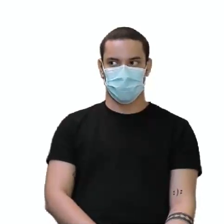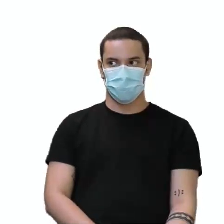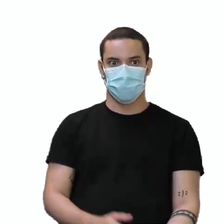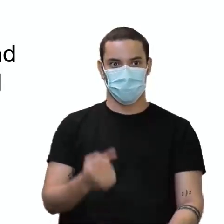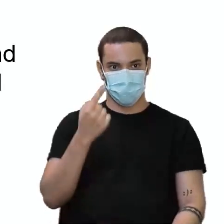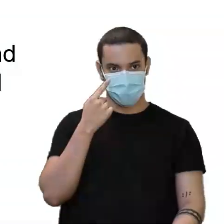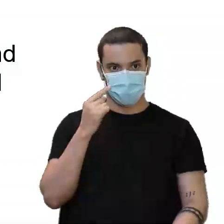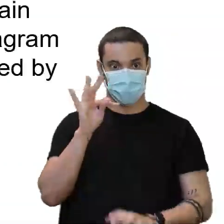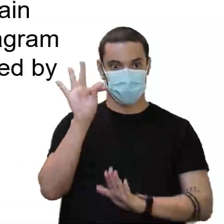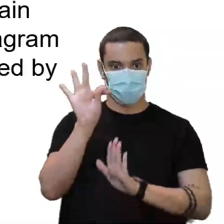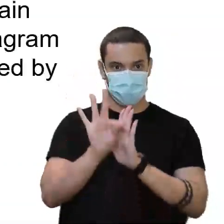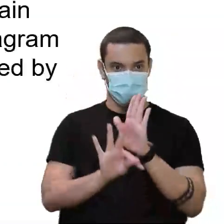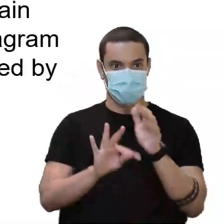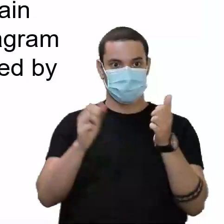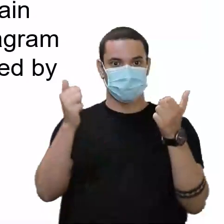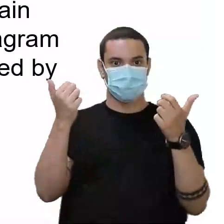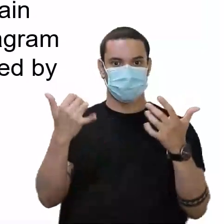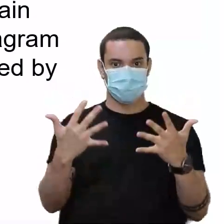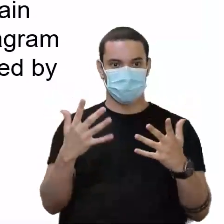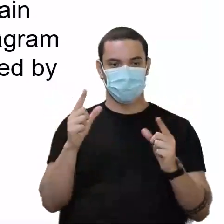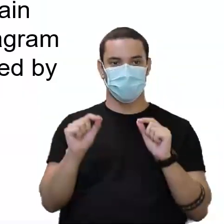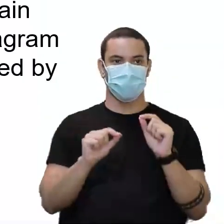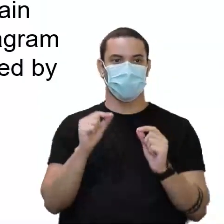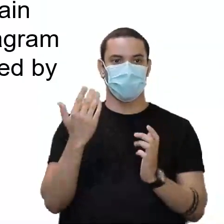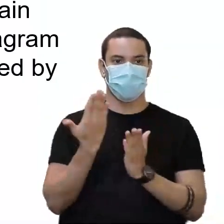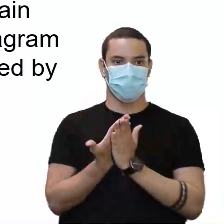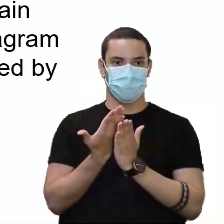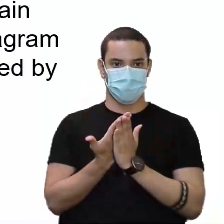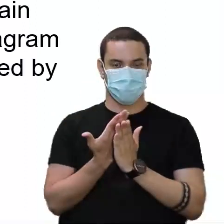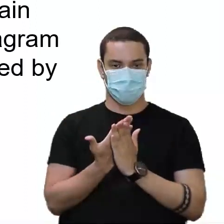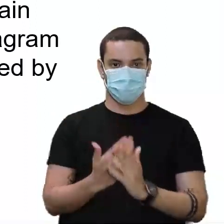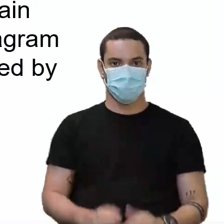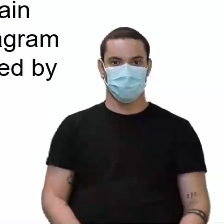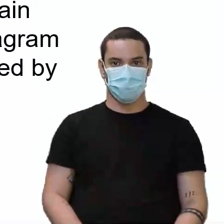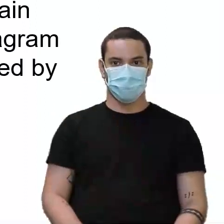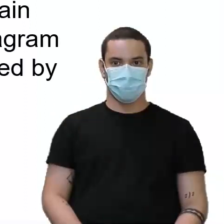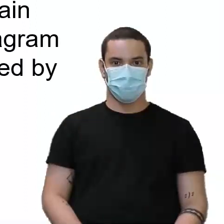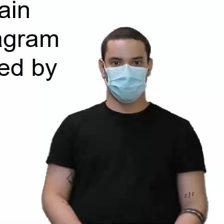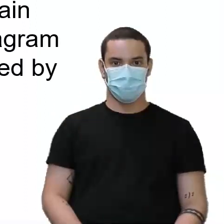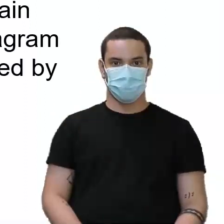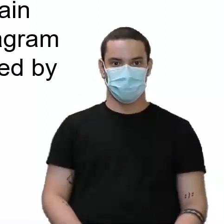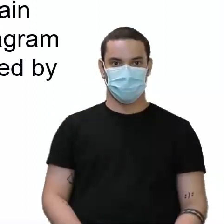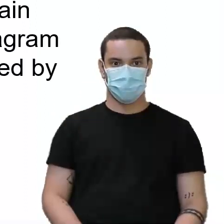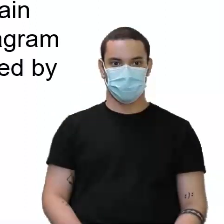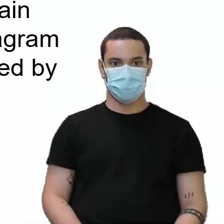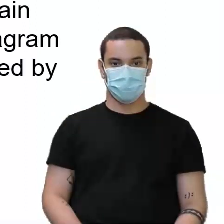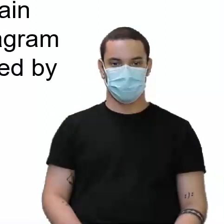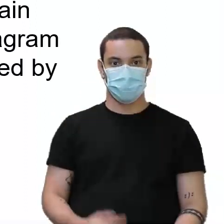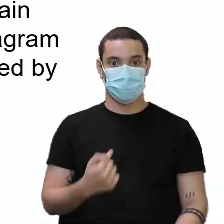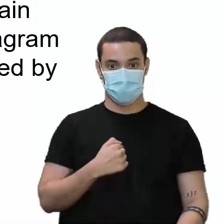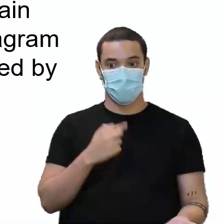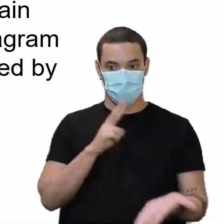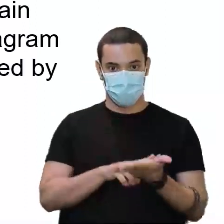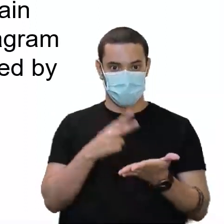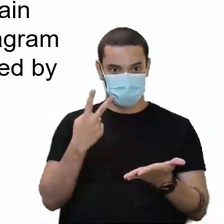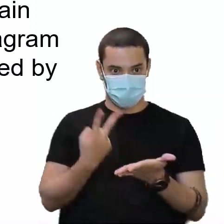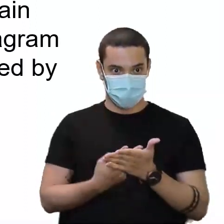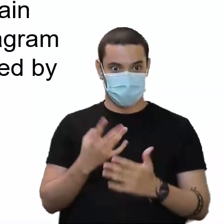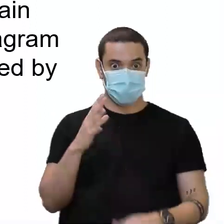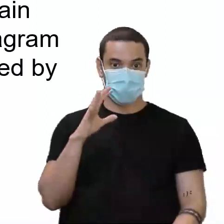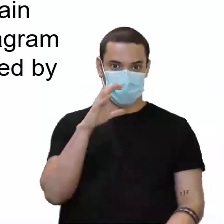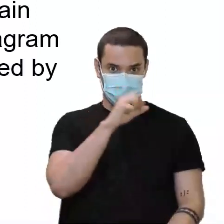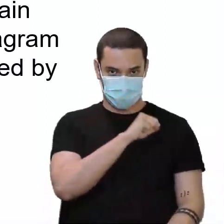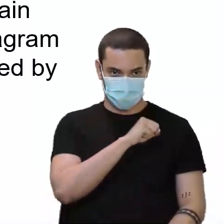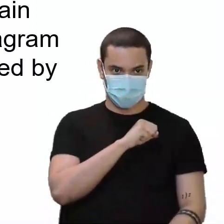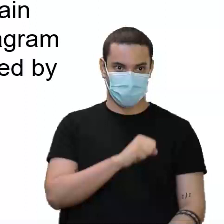o texto, ele fala sobre o quê? Esse estudo, eu vou traduzir para vocês que eu não duvido que eu consiga fazer a leitura,